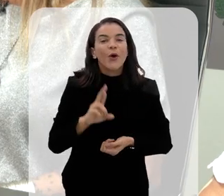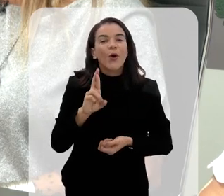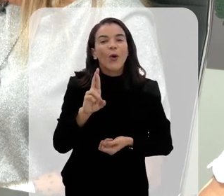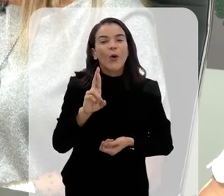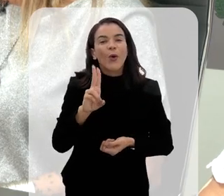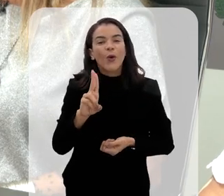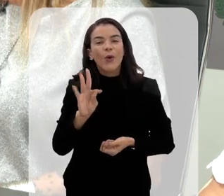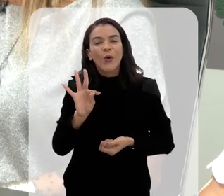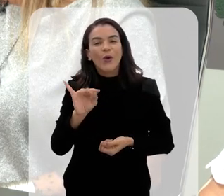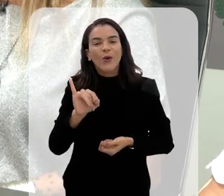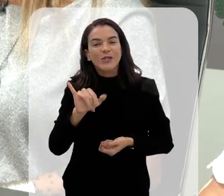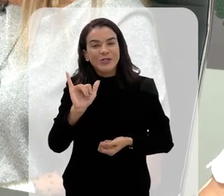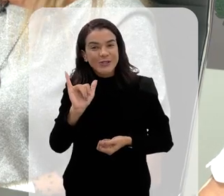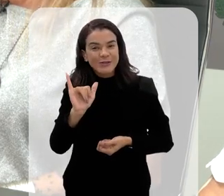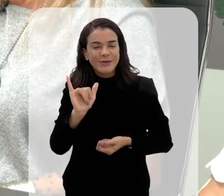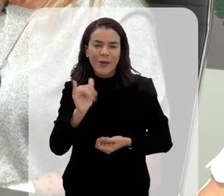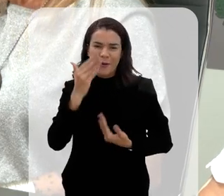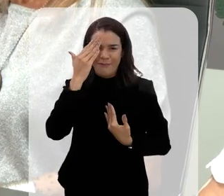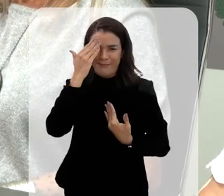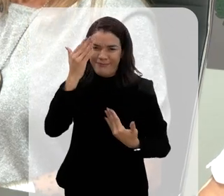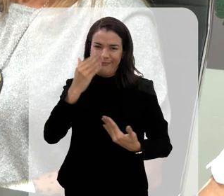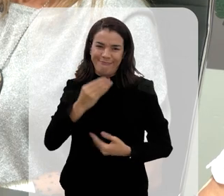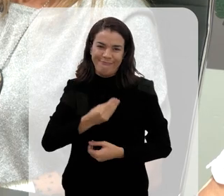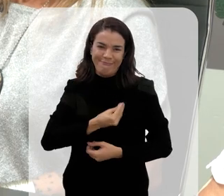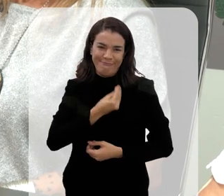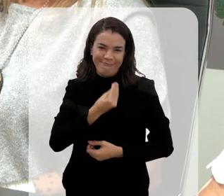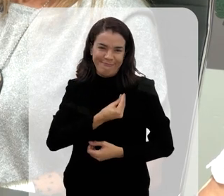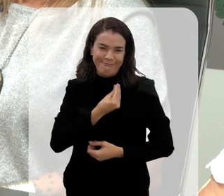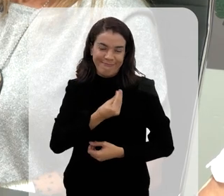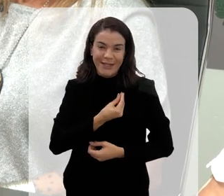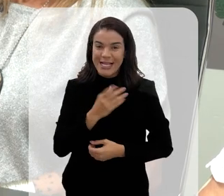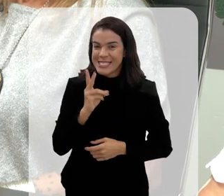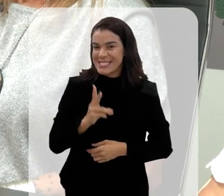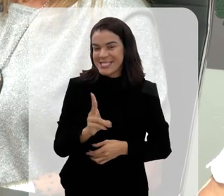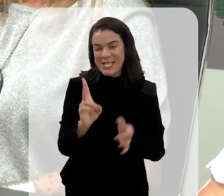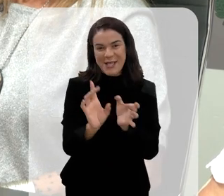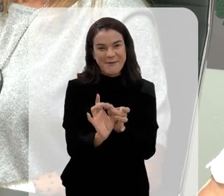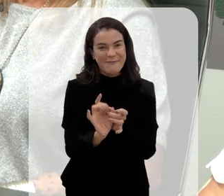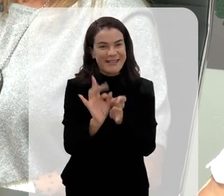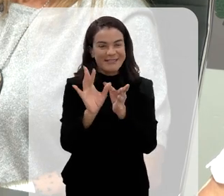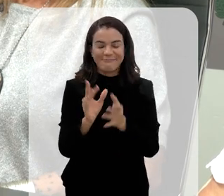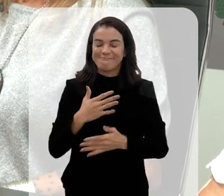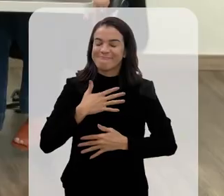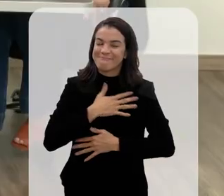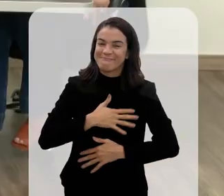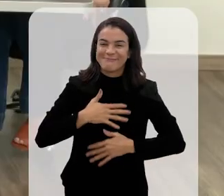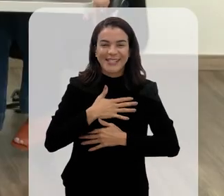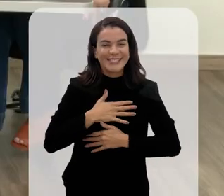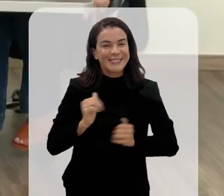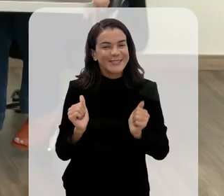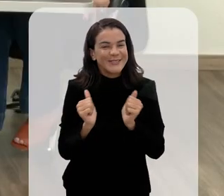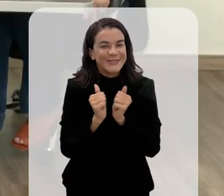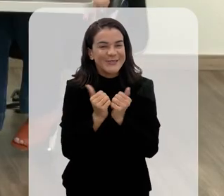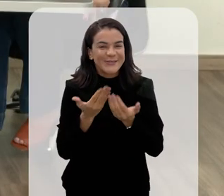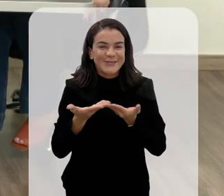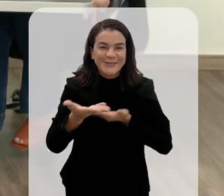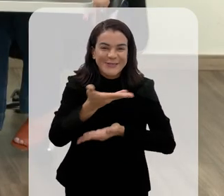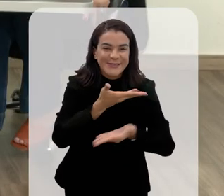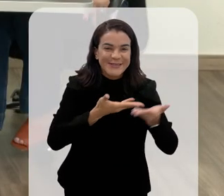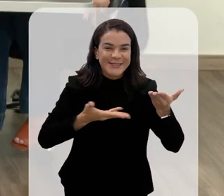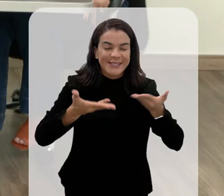Conte, muito obrigado pela sua participação. Sempre à disposição, e é sempre um prazer estar junto com